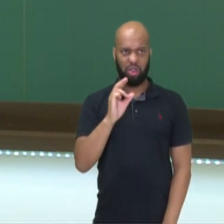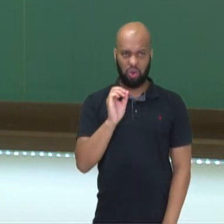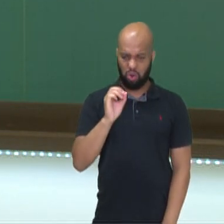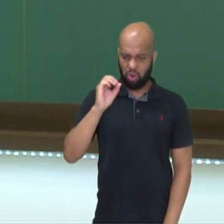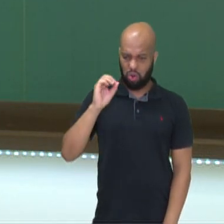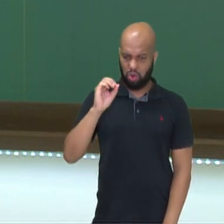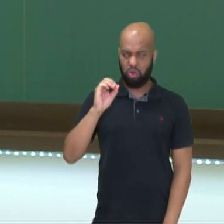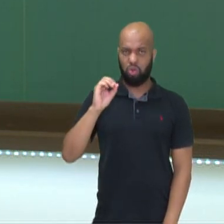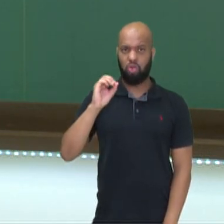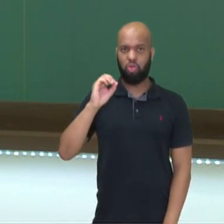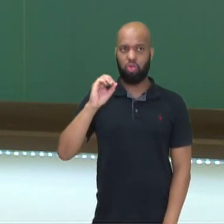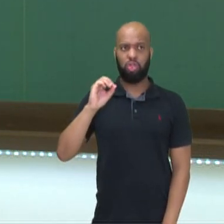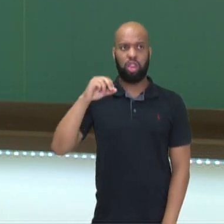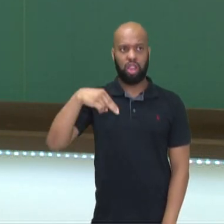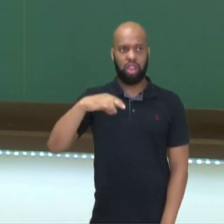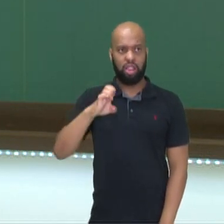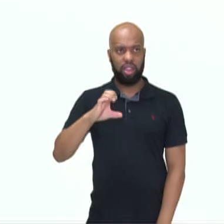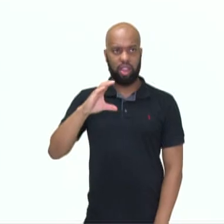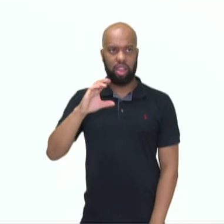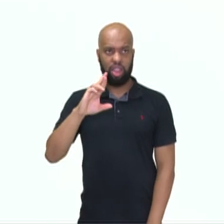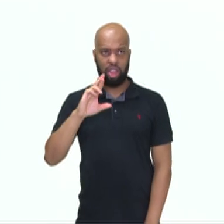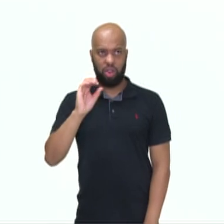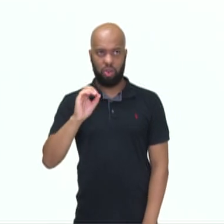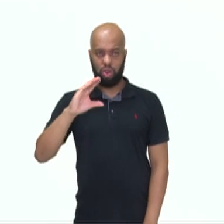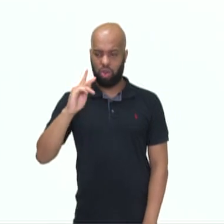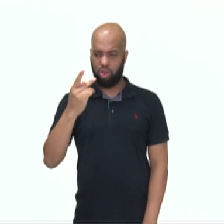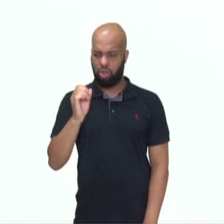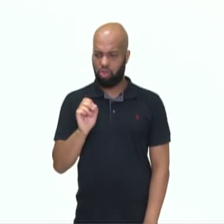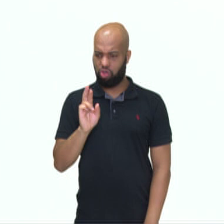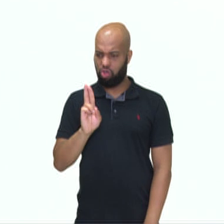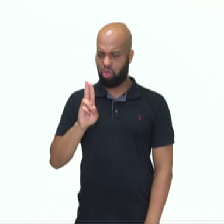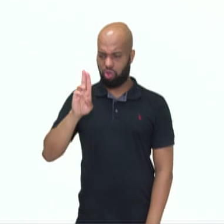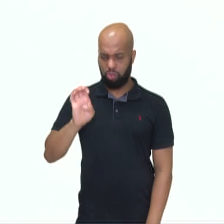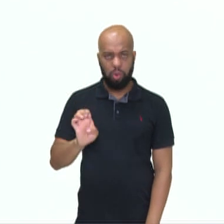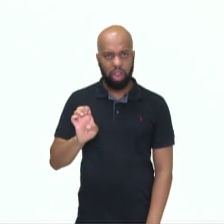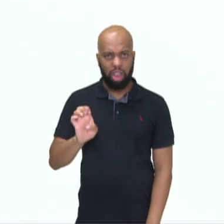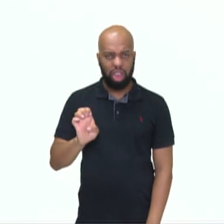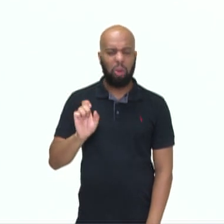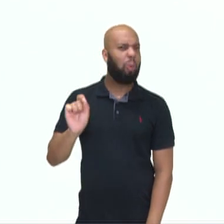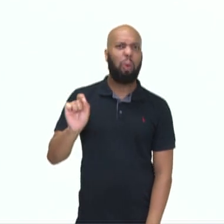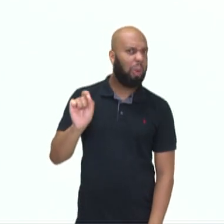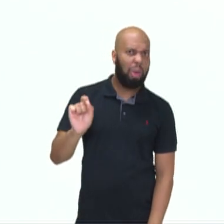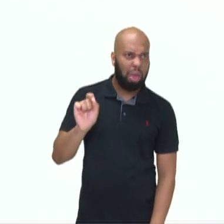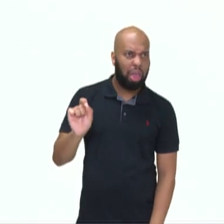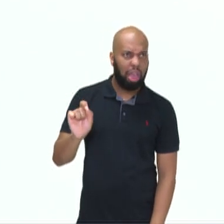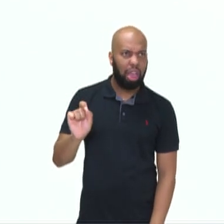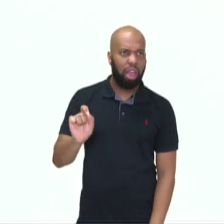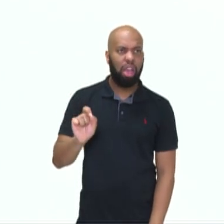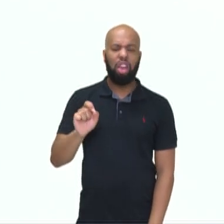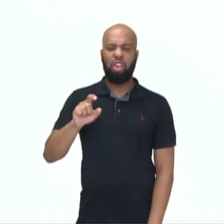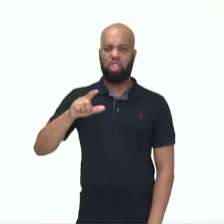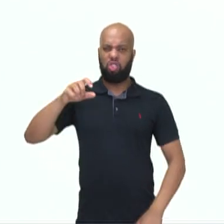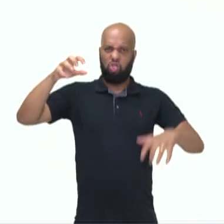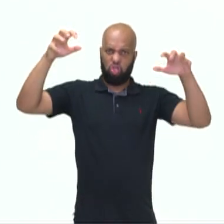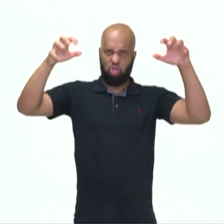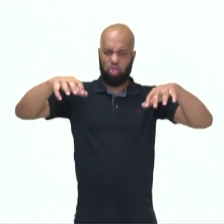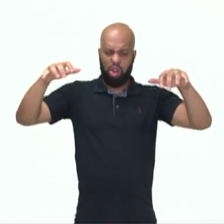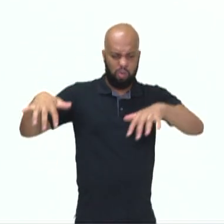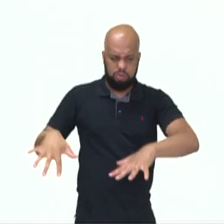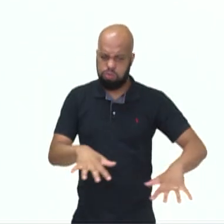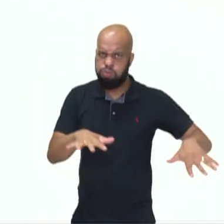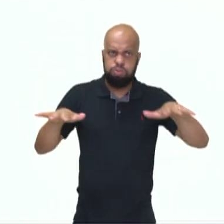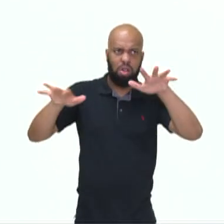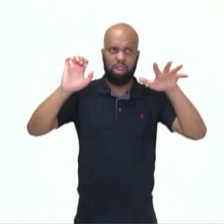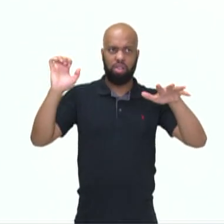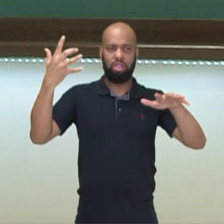coisa que eu nunca nem ouvi falar. Enchentes acontecem? Não. Existem tipos